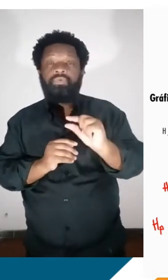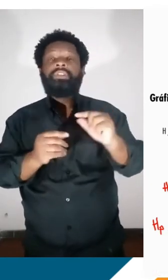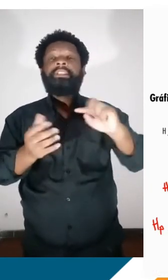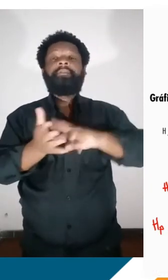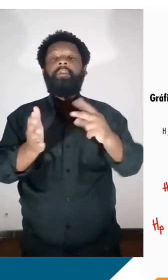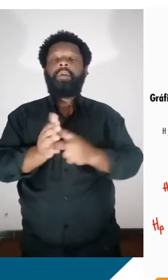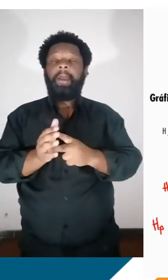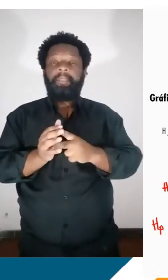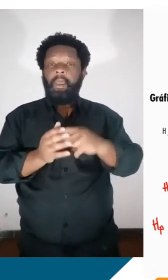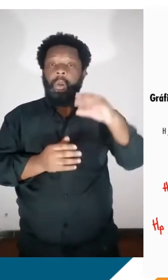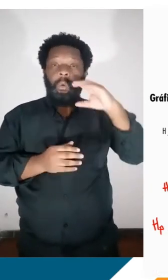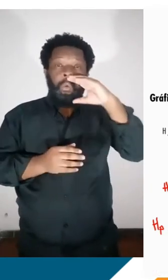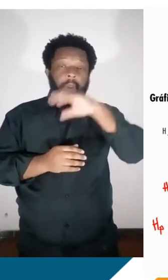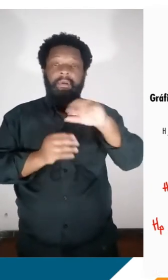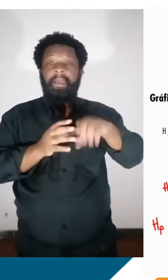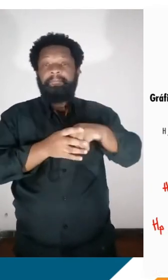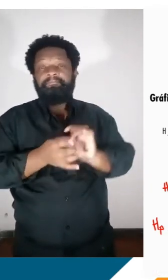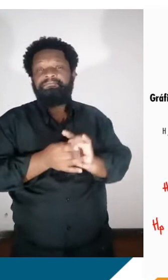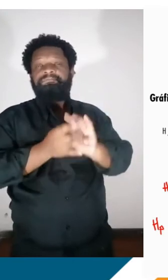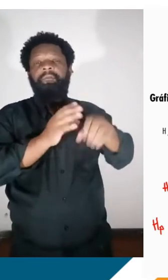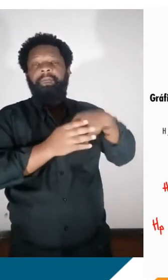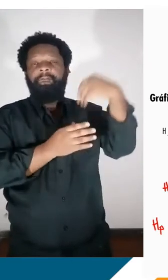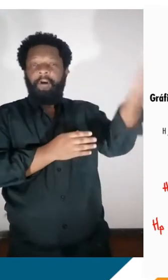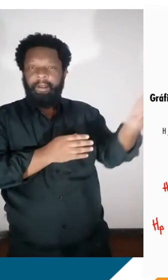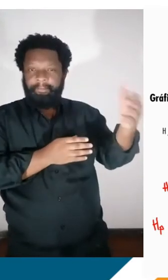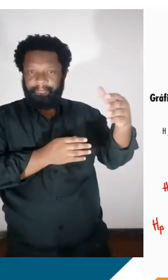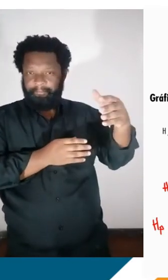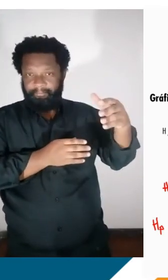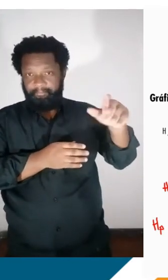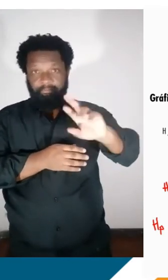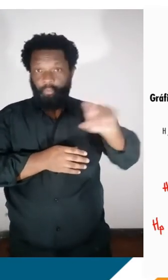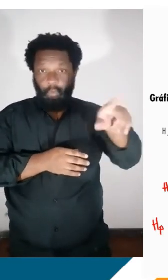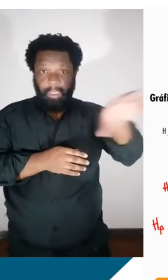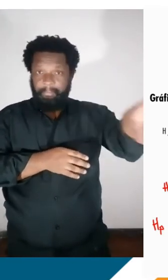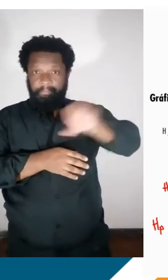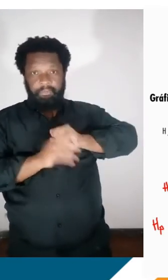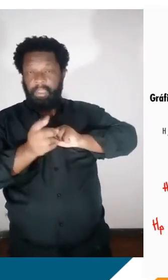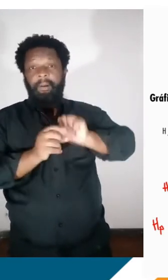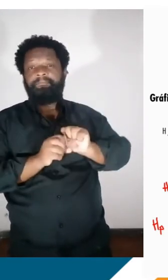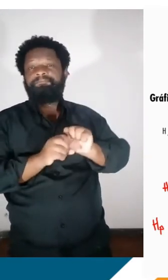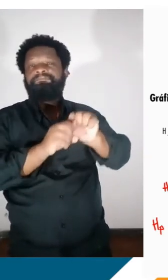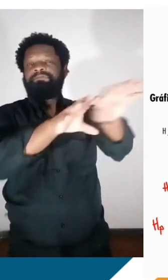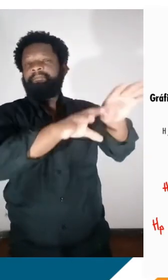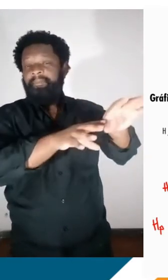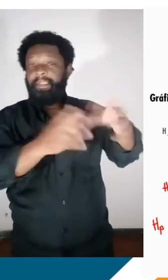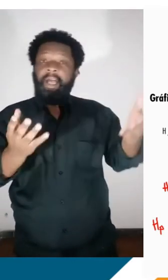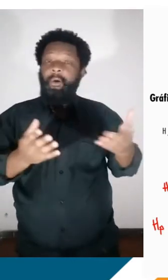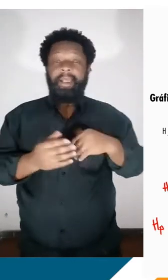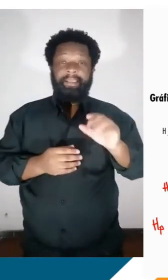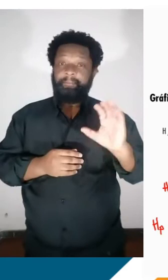esse conteúdo calórico para as vizinhanças, para o meio ambiente. Então, essa reação, respondendo aqui a